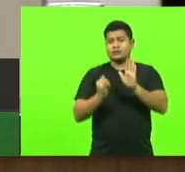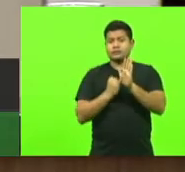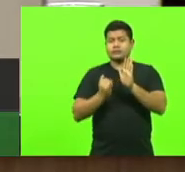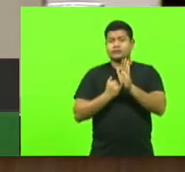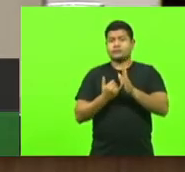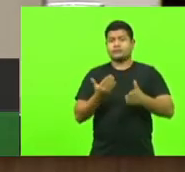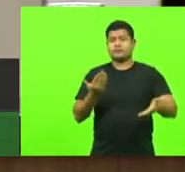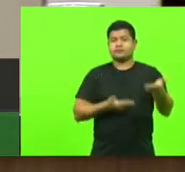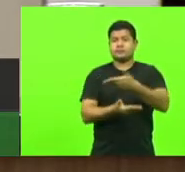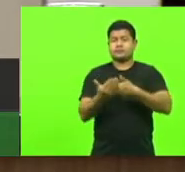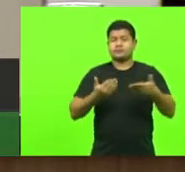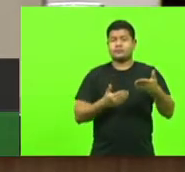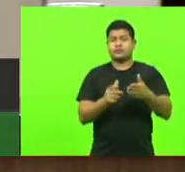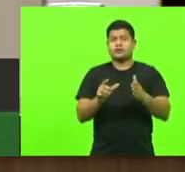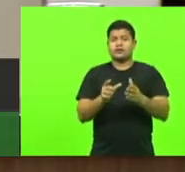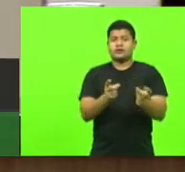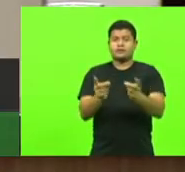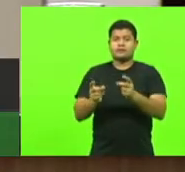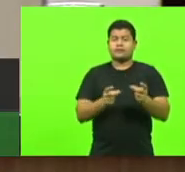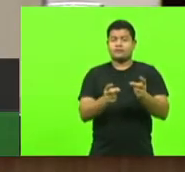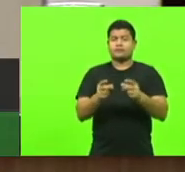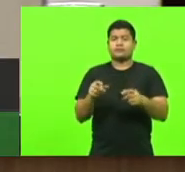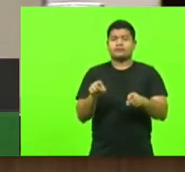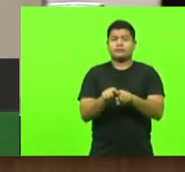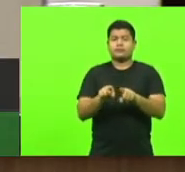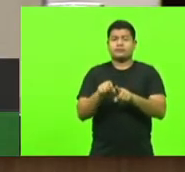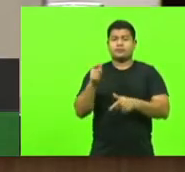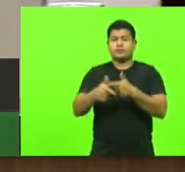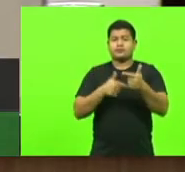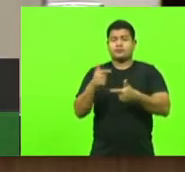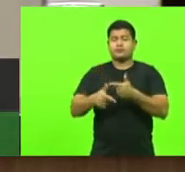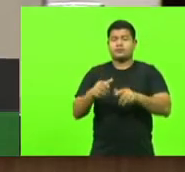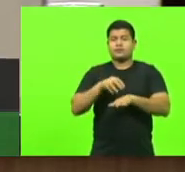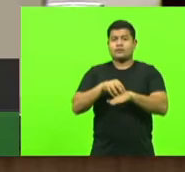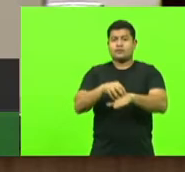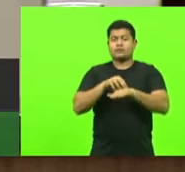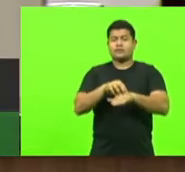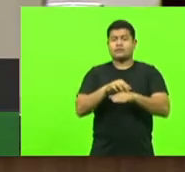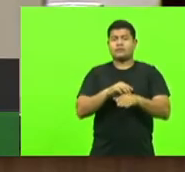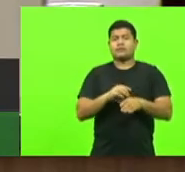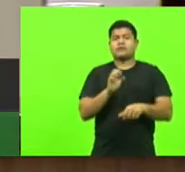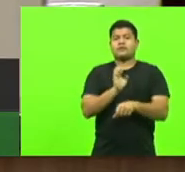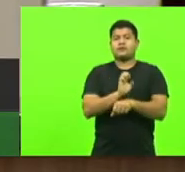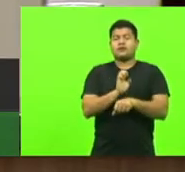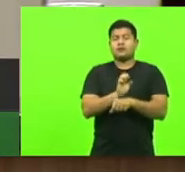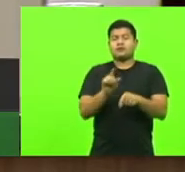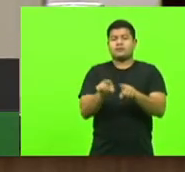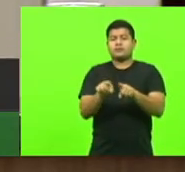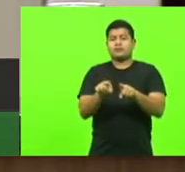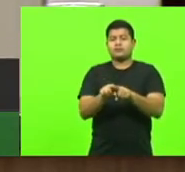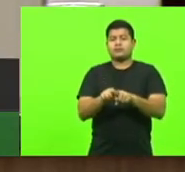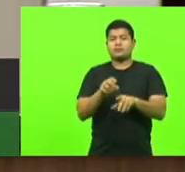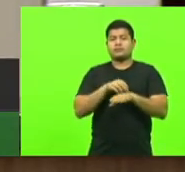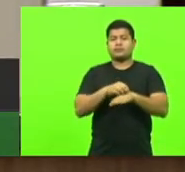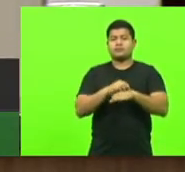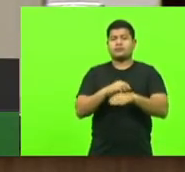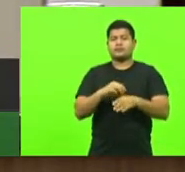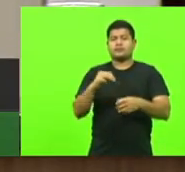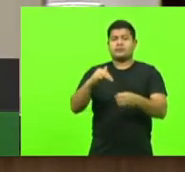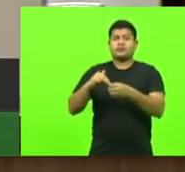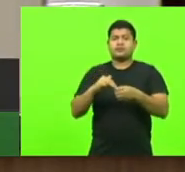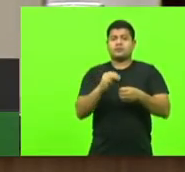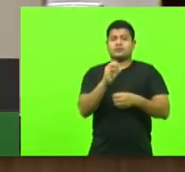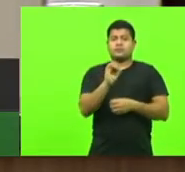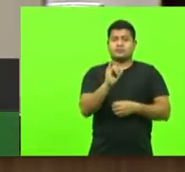de mercadorias e sobre a prestação de serviços de transporte interestadual, intermunicipal e de comunicação, ICMS,